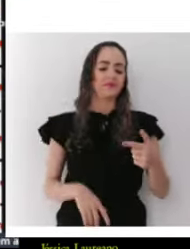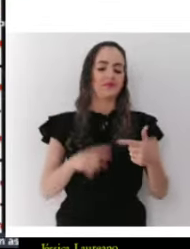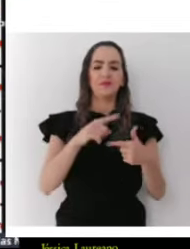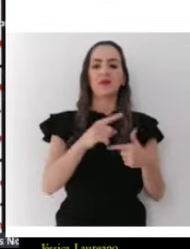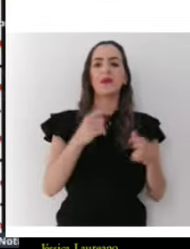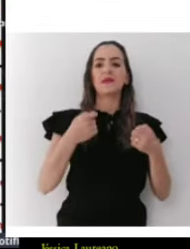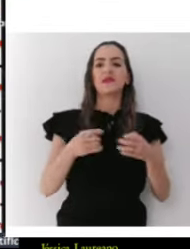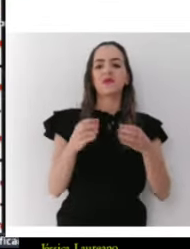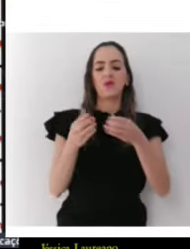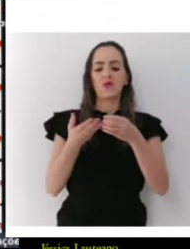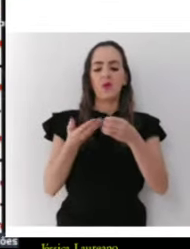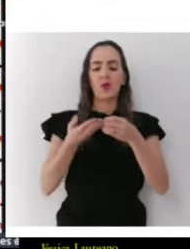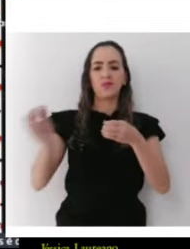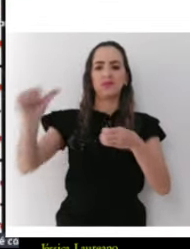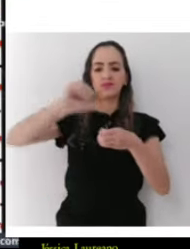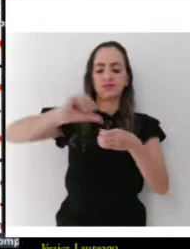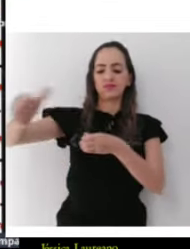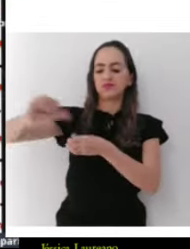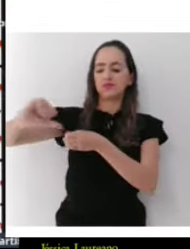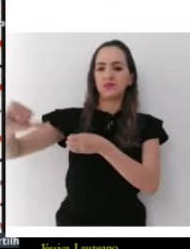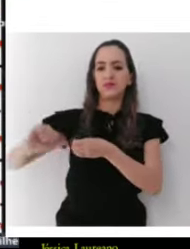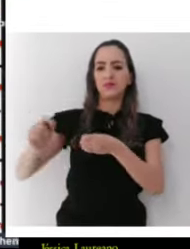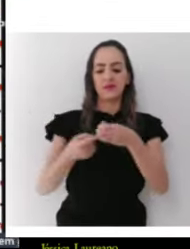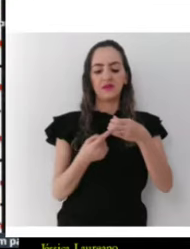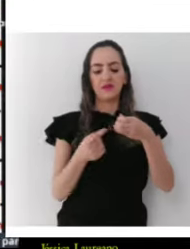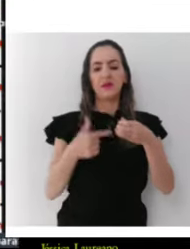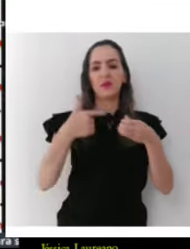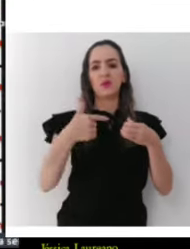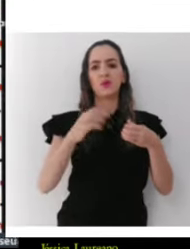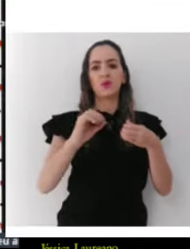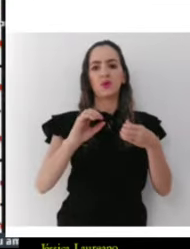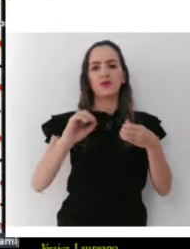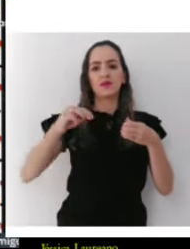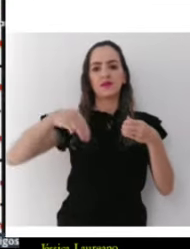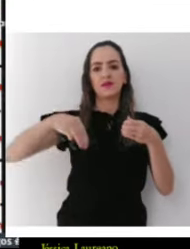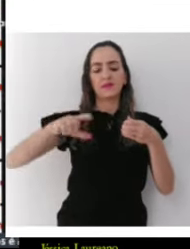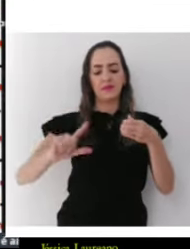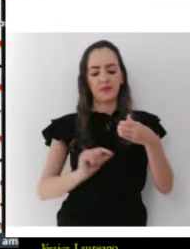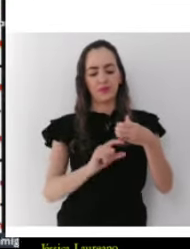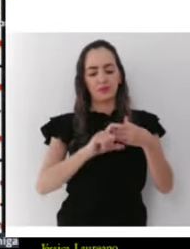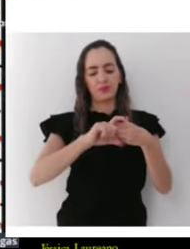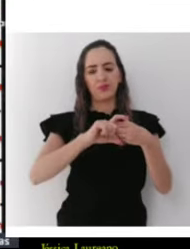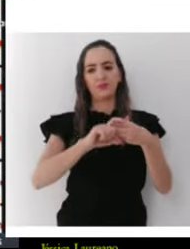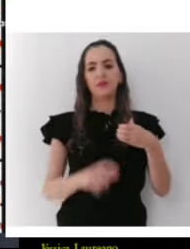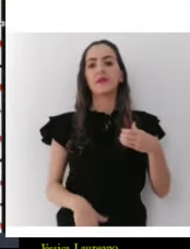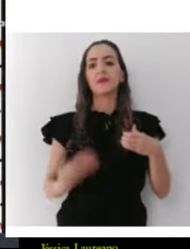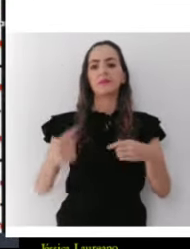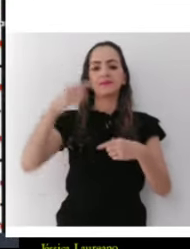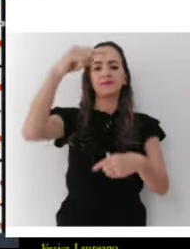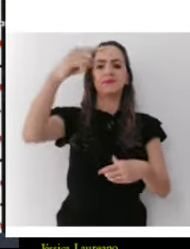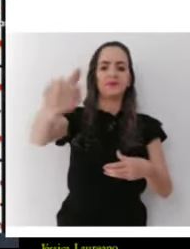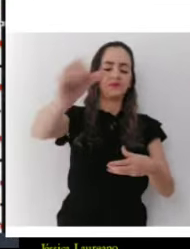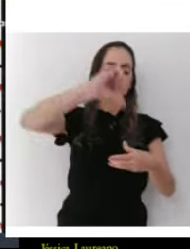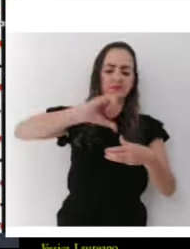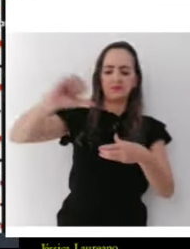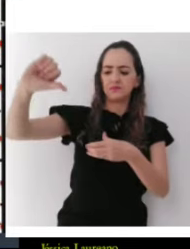encher? E aí? Quantos copos conseguirei encher, gente? Karine, o que é que eu faço? Você